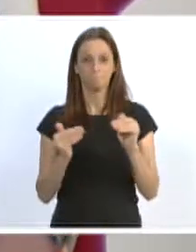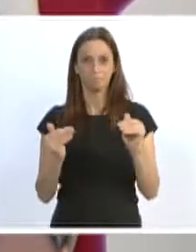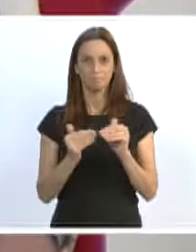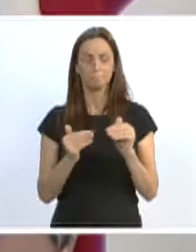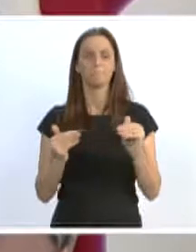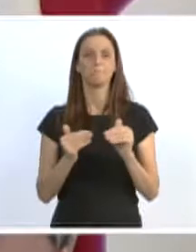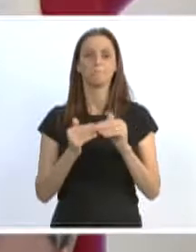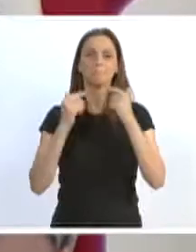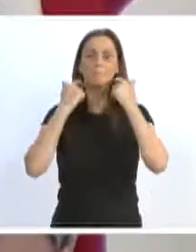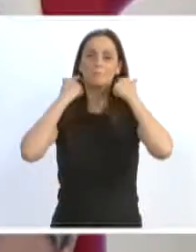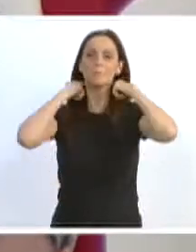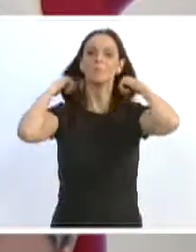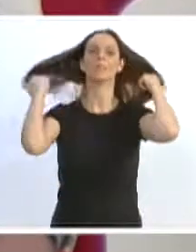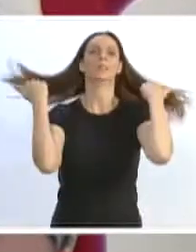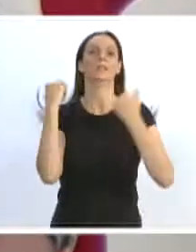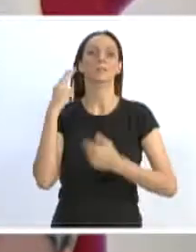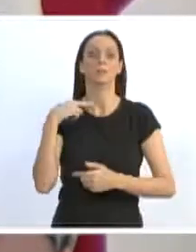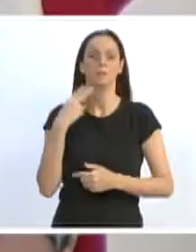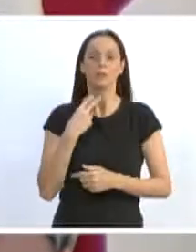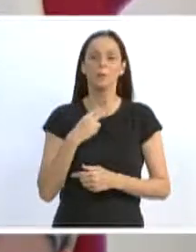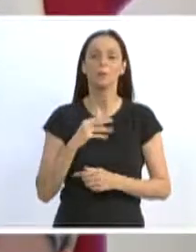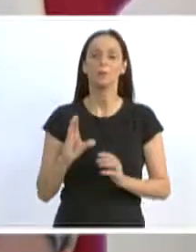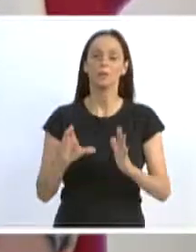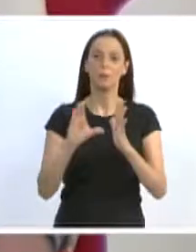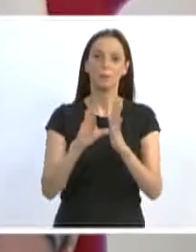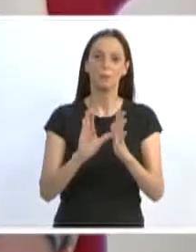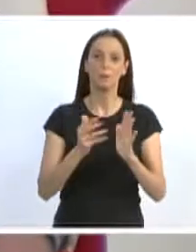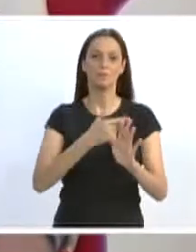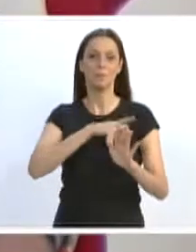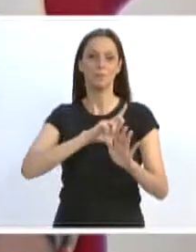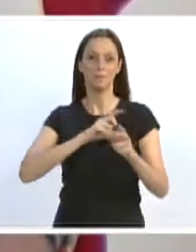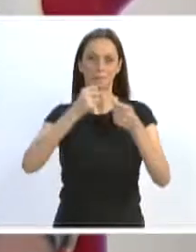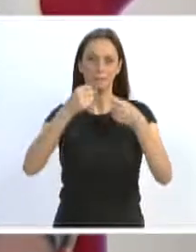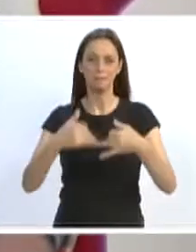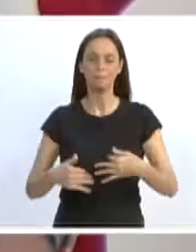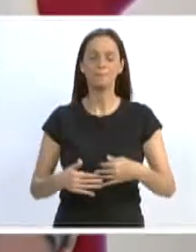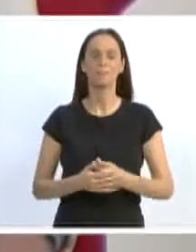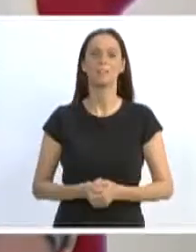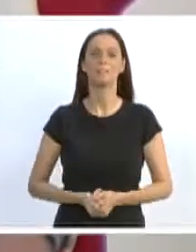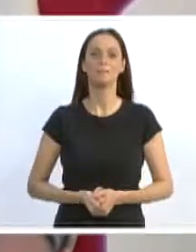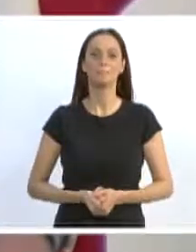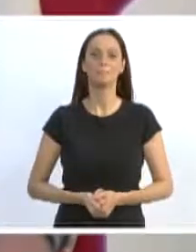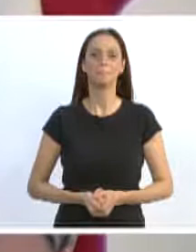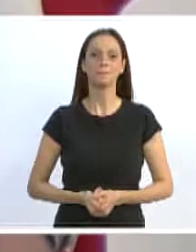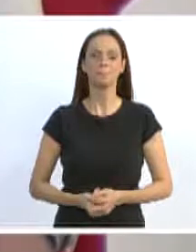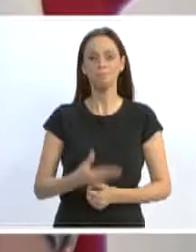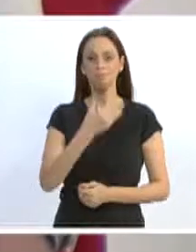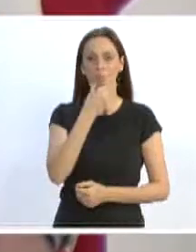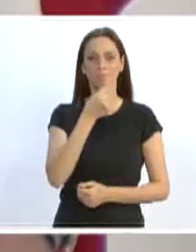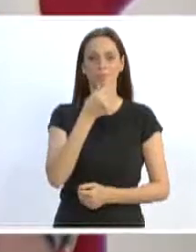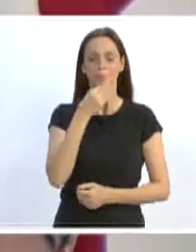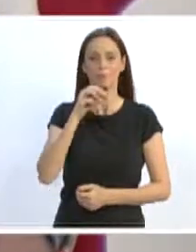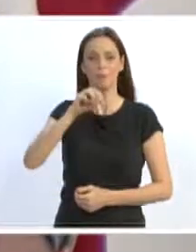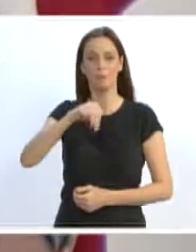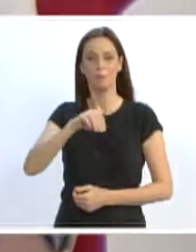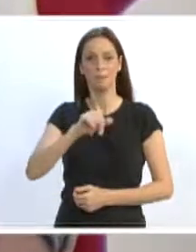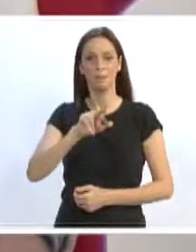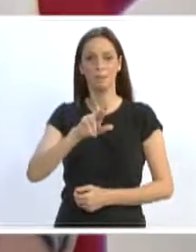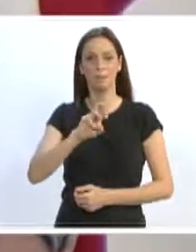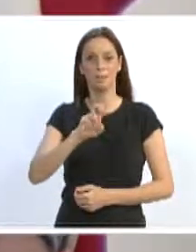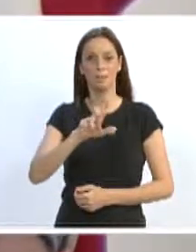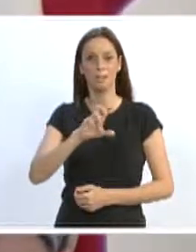o próprio vereador caminha citou a questão do mindelo eu